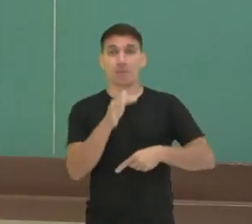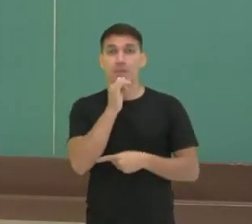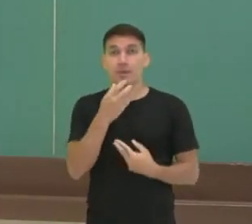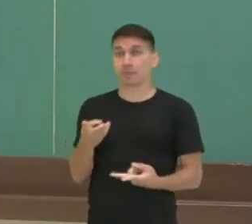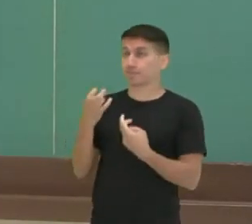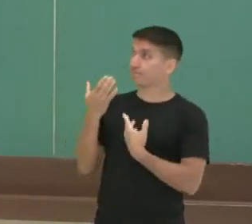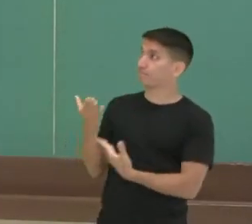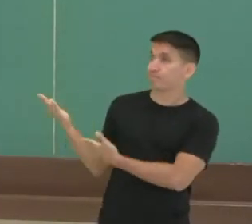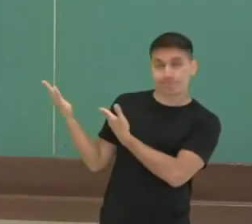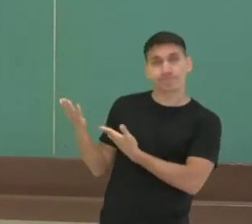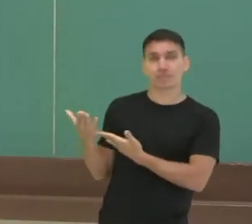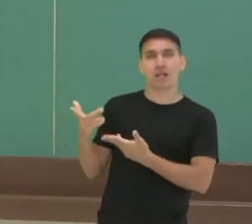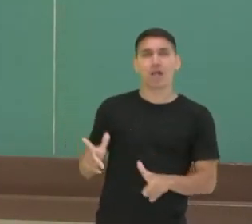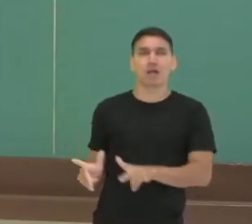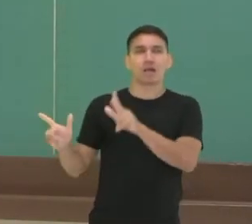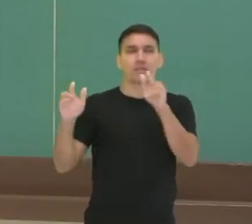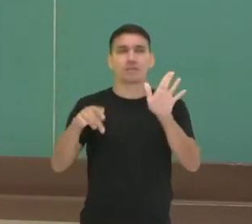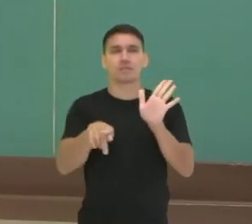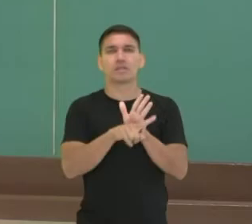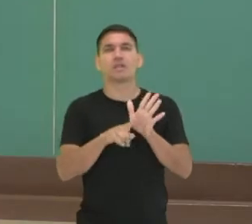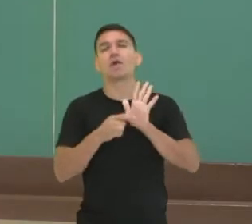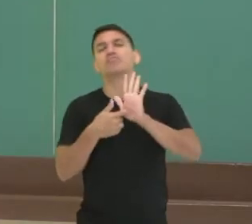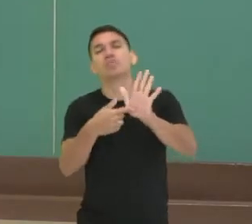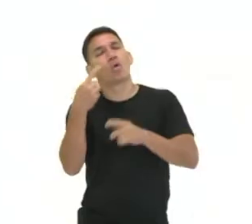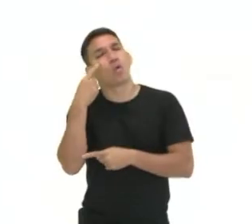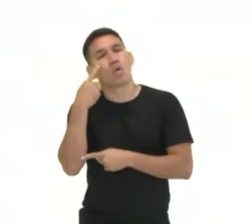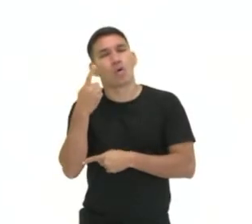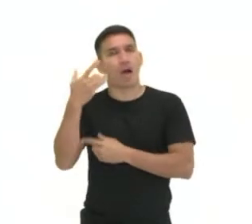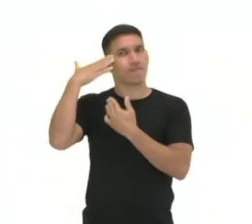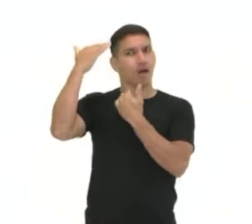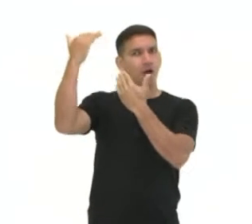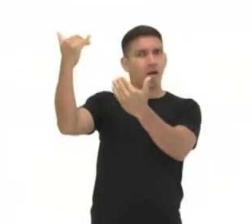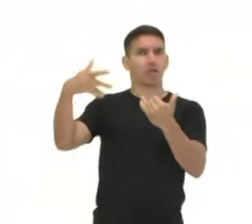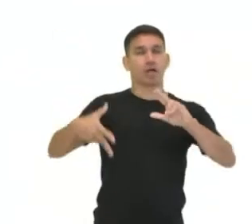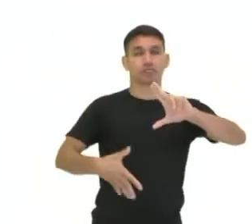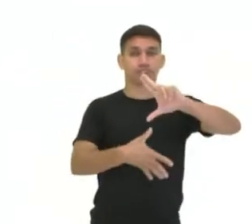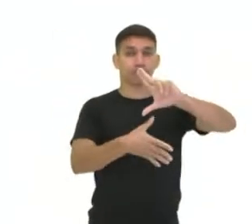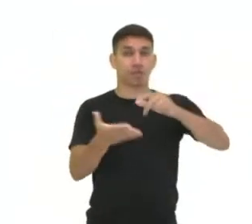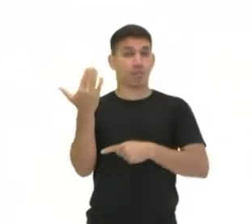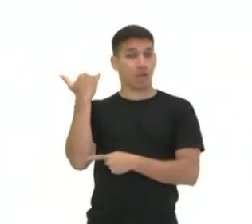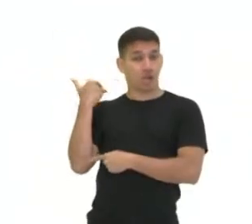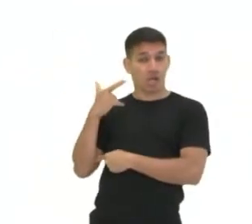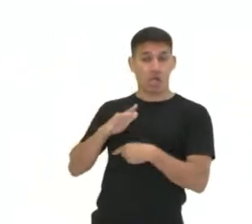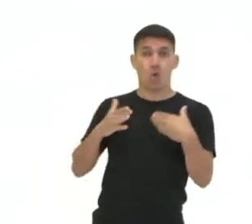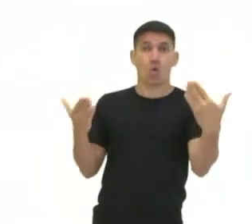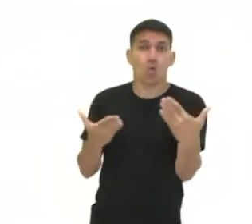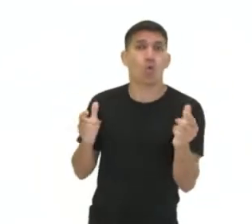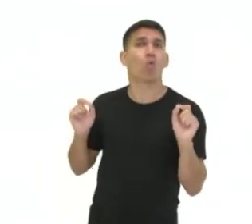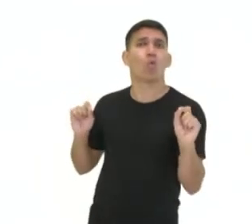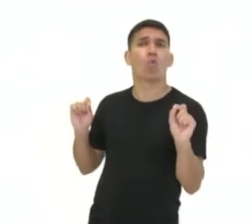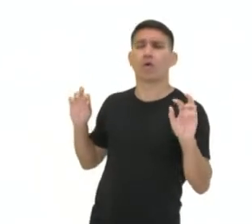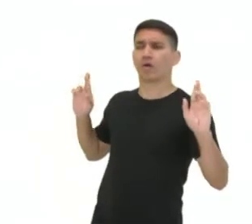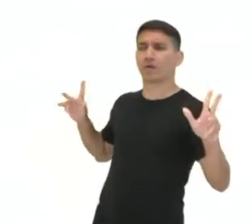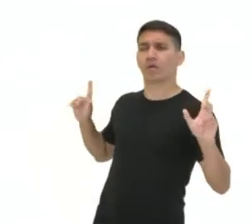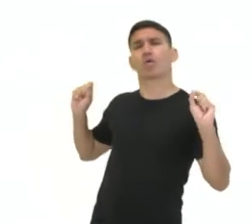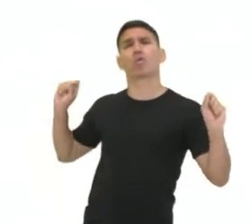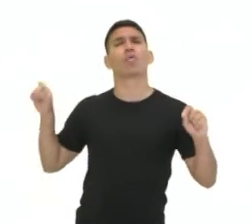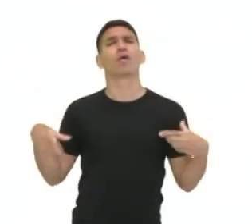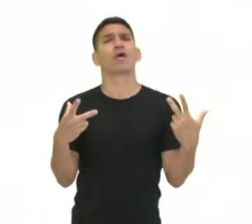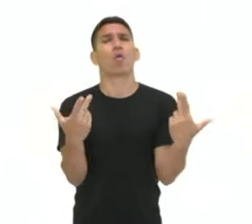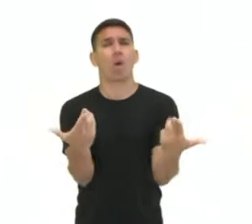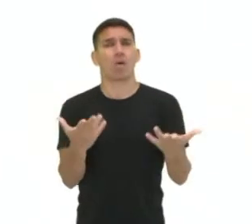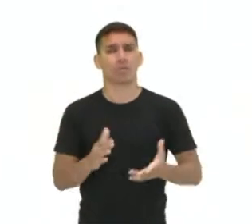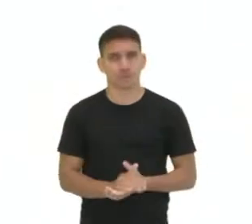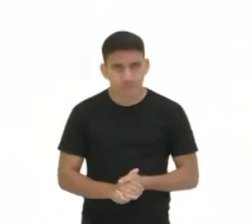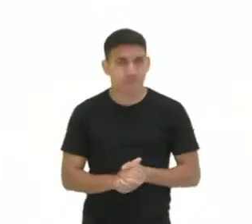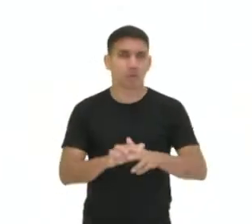nessa reportagem. Os populistas da América Latina do passado e de hoje. O que os une e os diferencia? Então aí